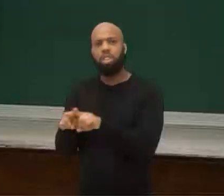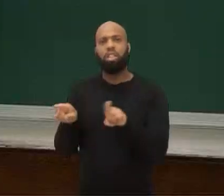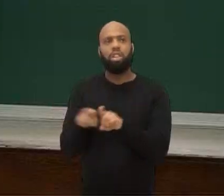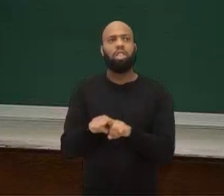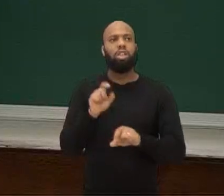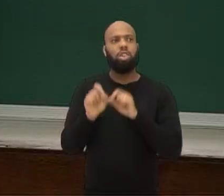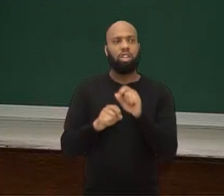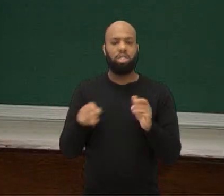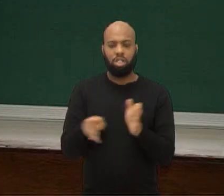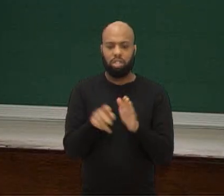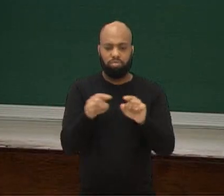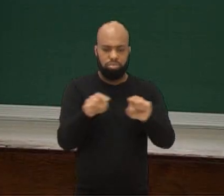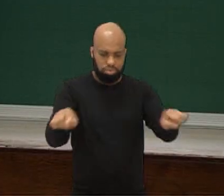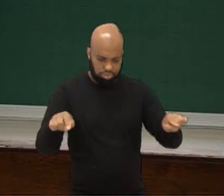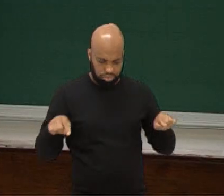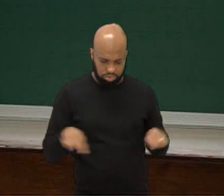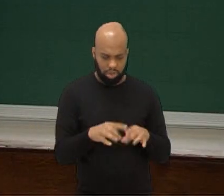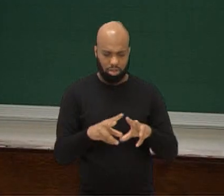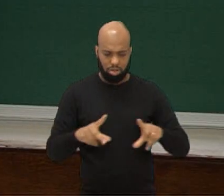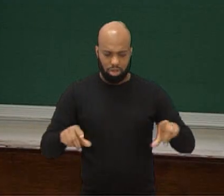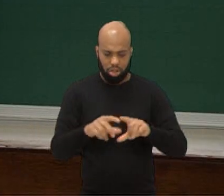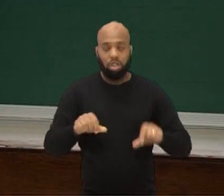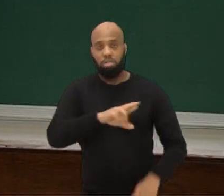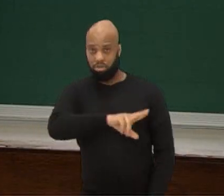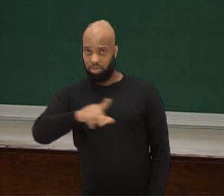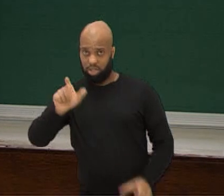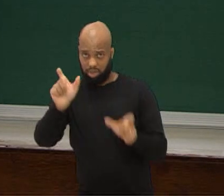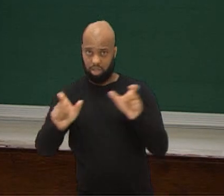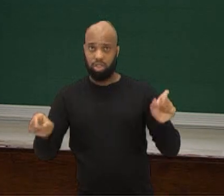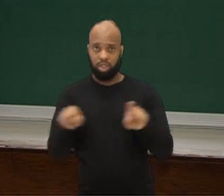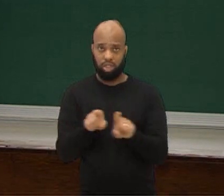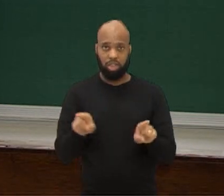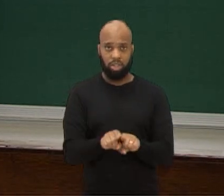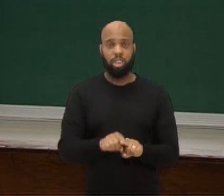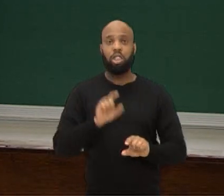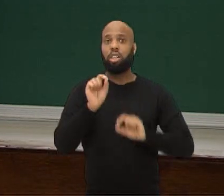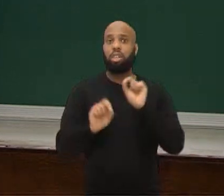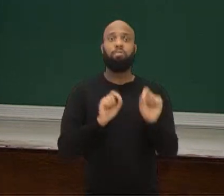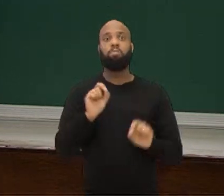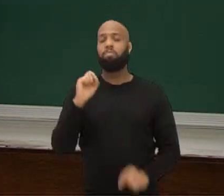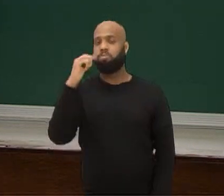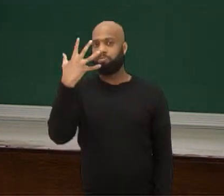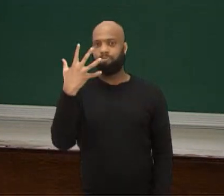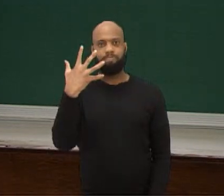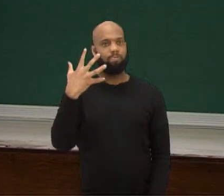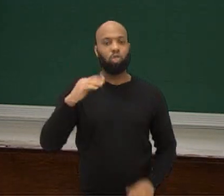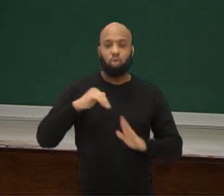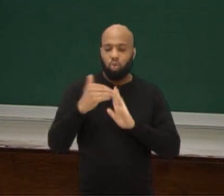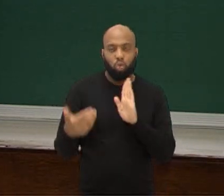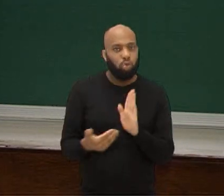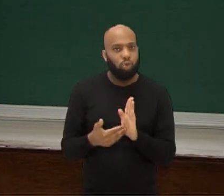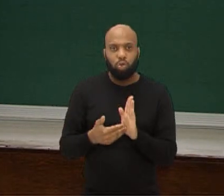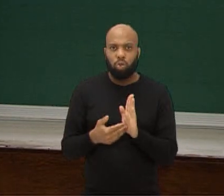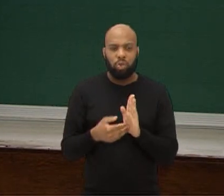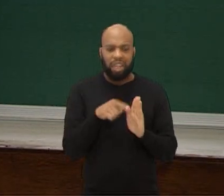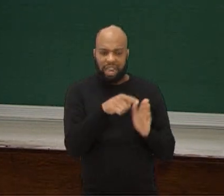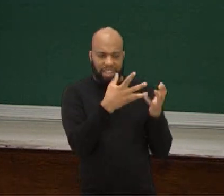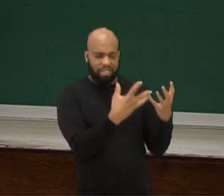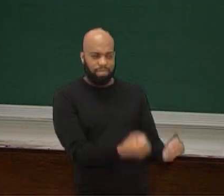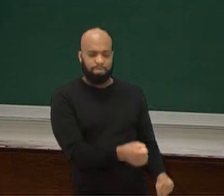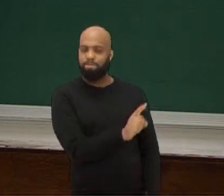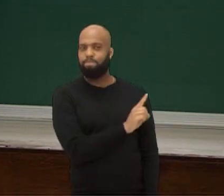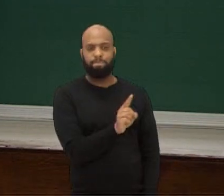questão do pedaço de terra para várias pessoas, esses princípios acabaram não sendo contemplados pelo